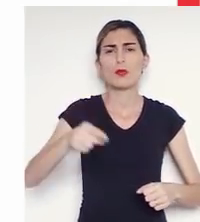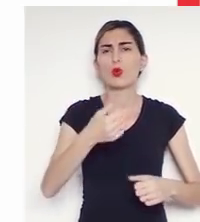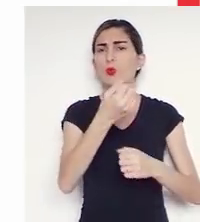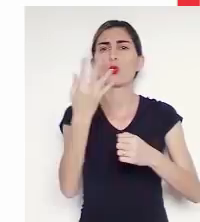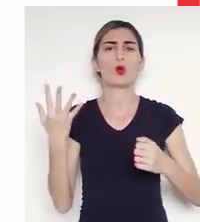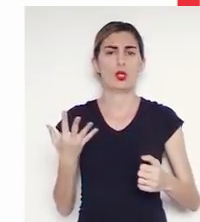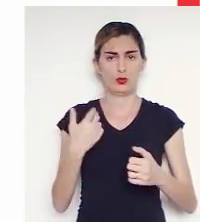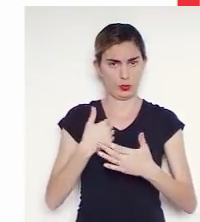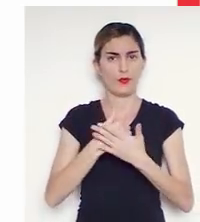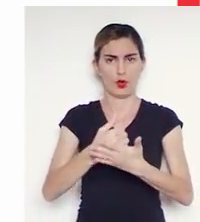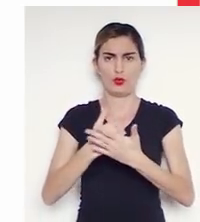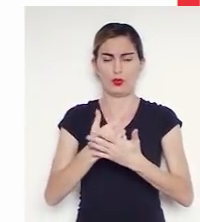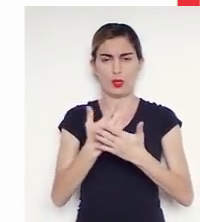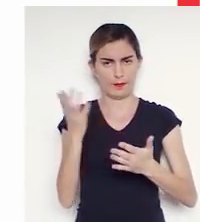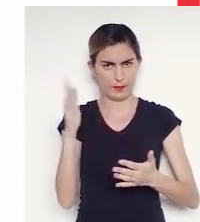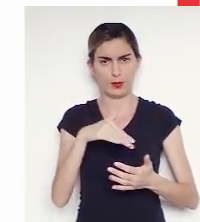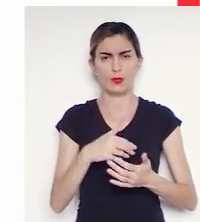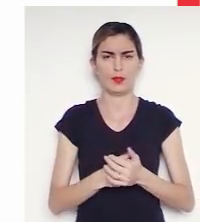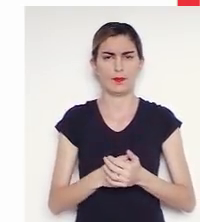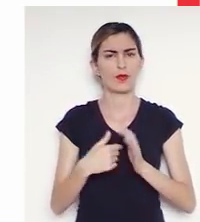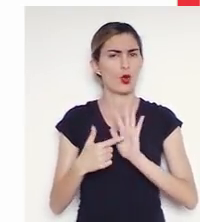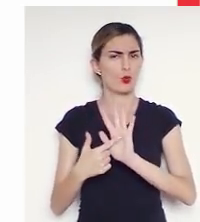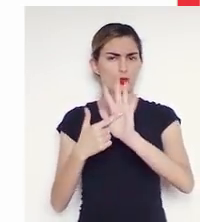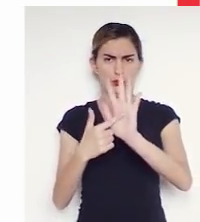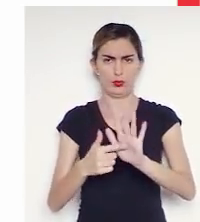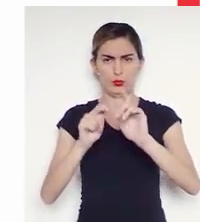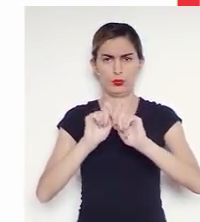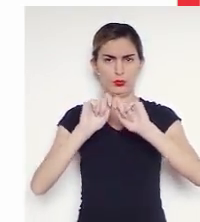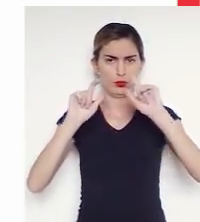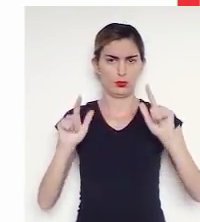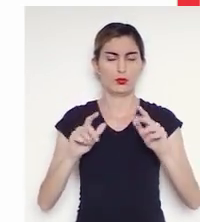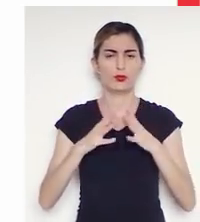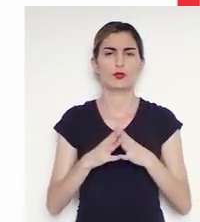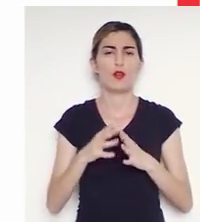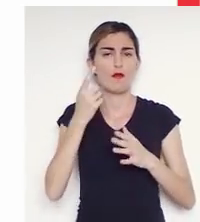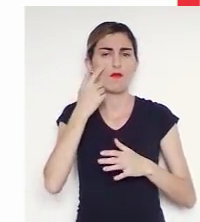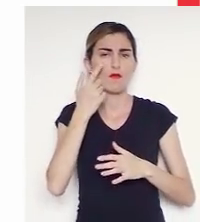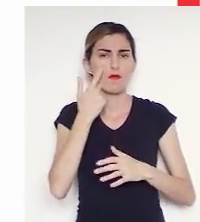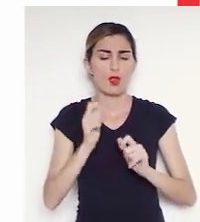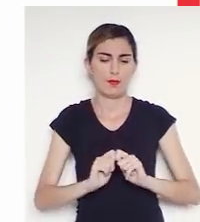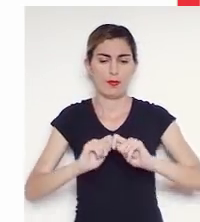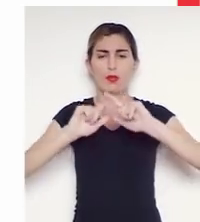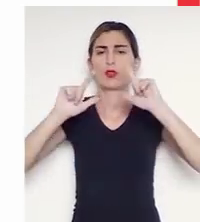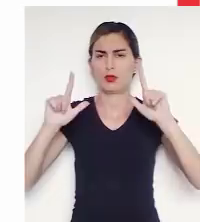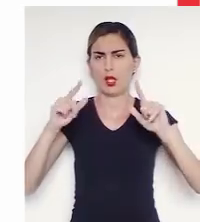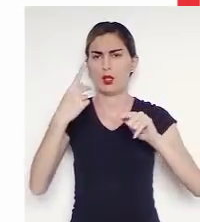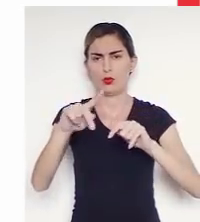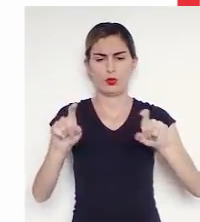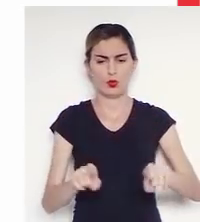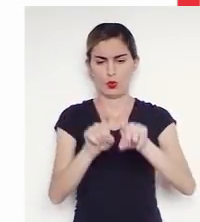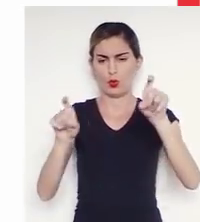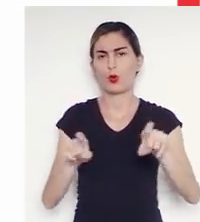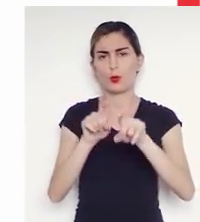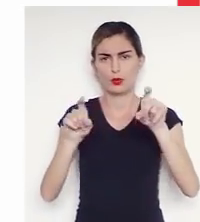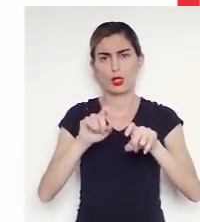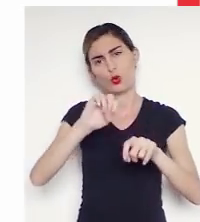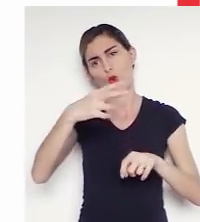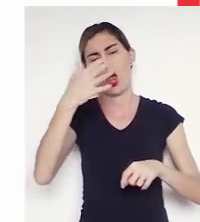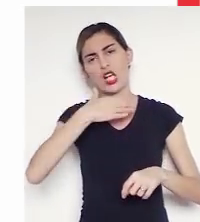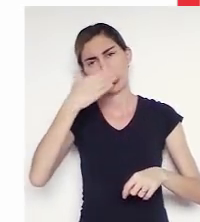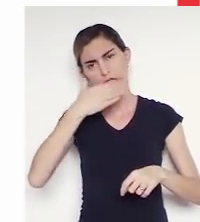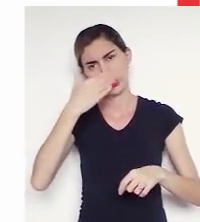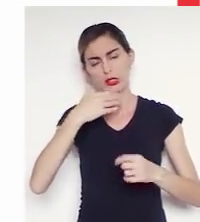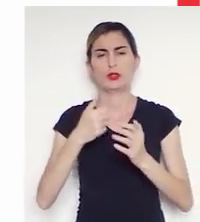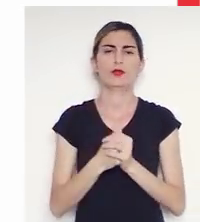quanto? Vou te ajudar. Vamos lá. Eu ilustrei da seguinte forma. Vê aí na tela do seu computador, do seu